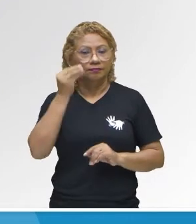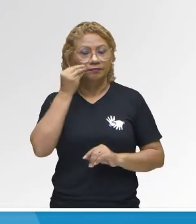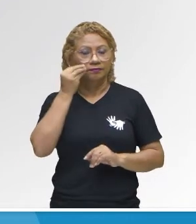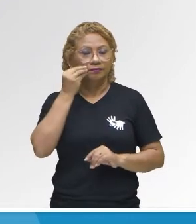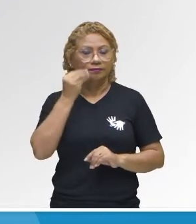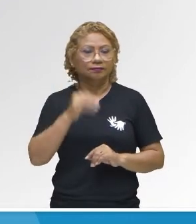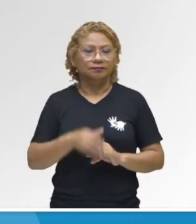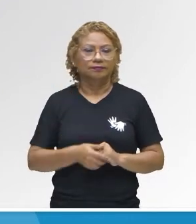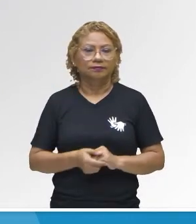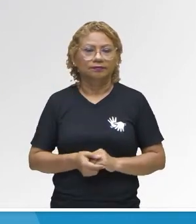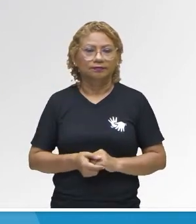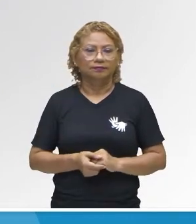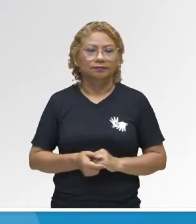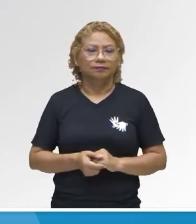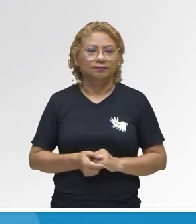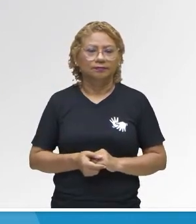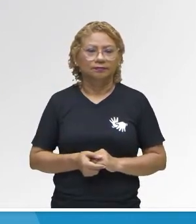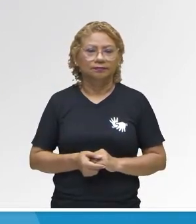exemplos aí. Então, vamos lá.